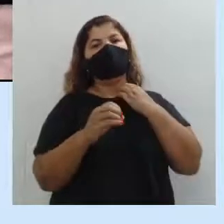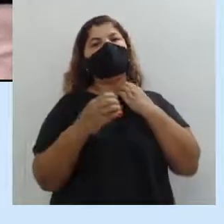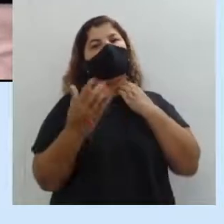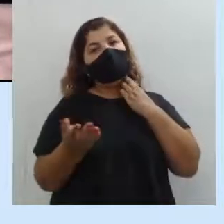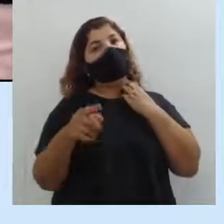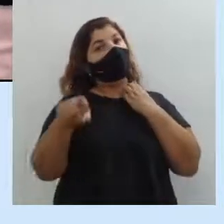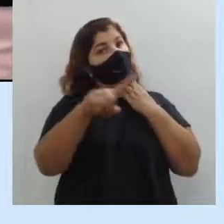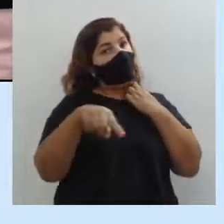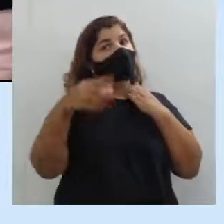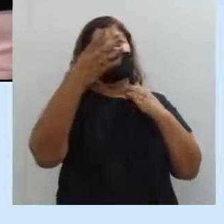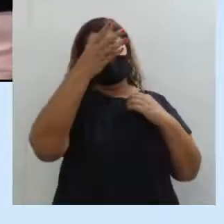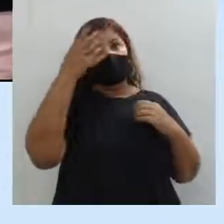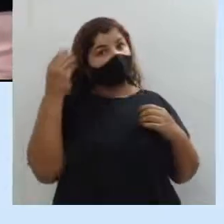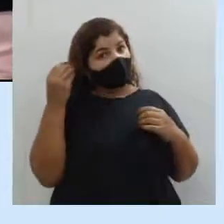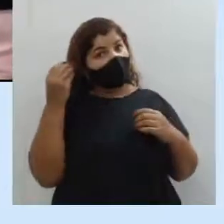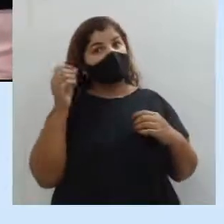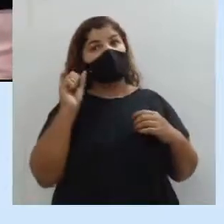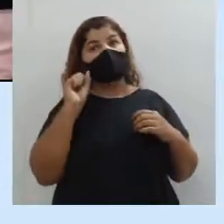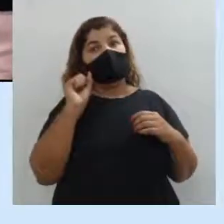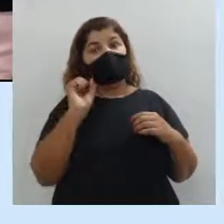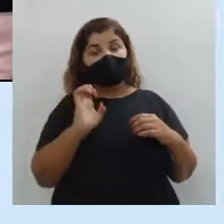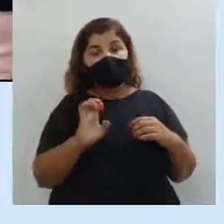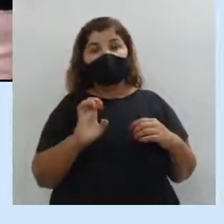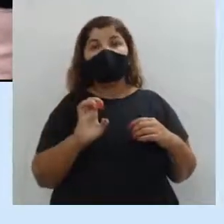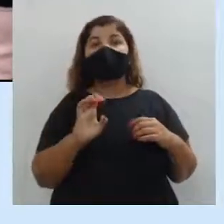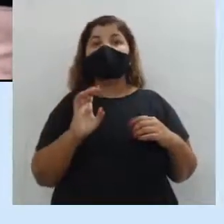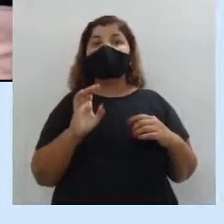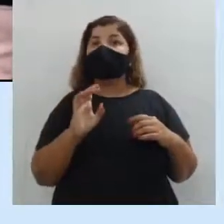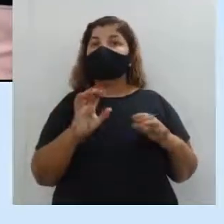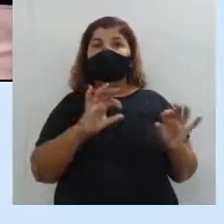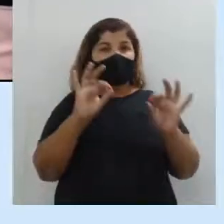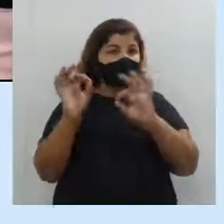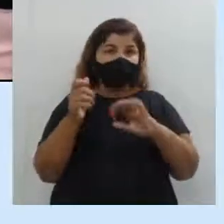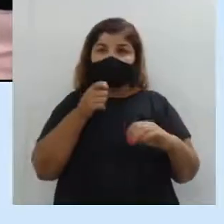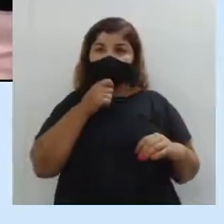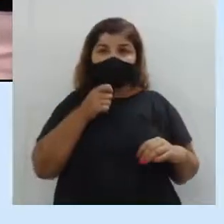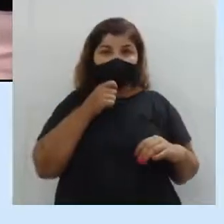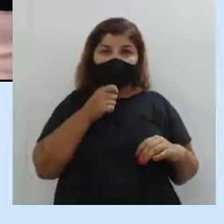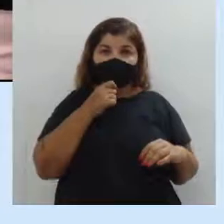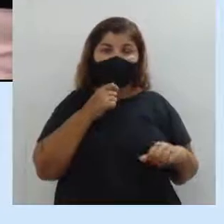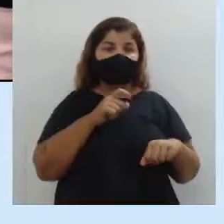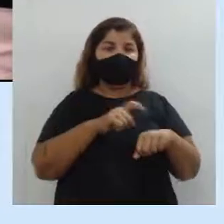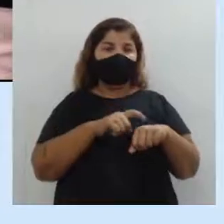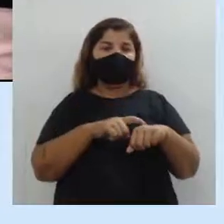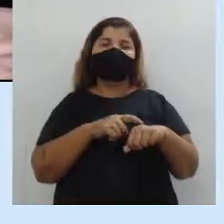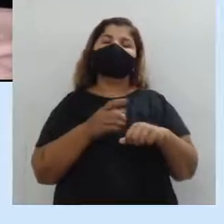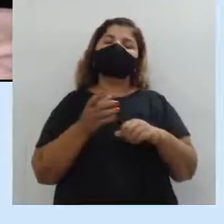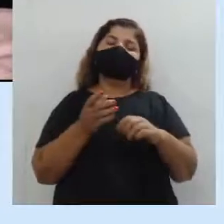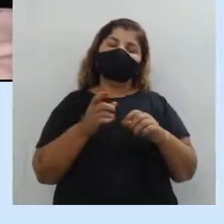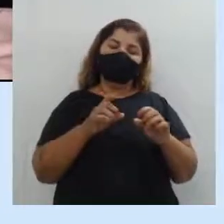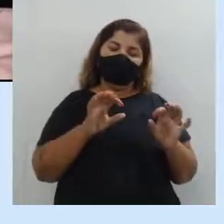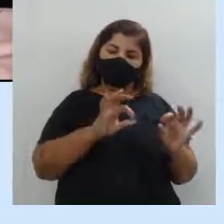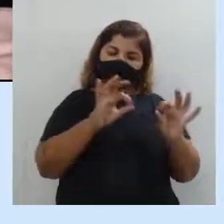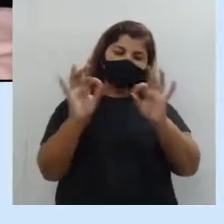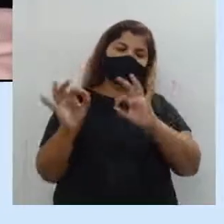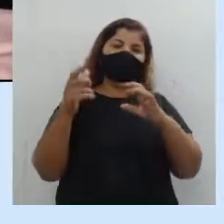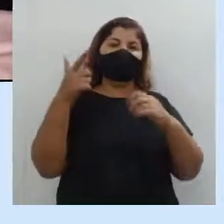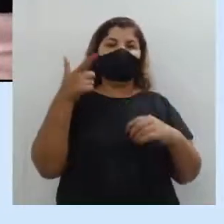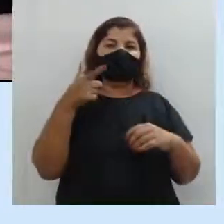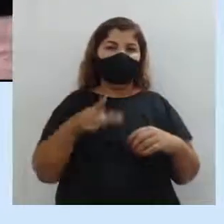esqueça mesmo. Se você perdeu, se você está aí, não se ligou na hora, volta ao vídeo